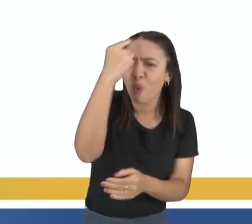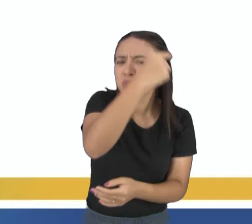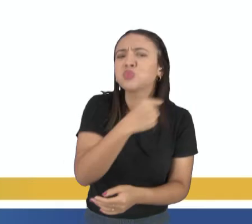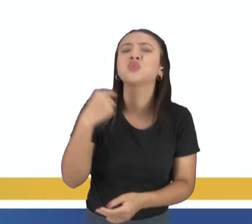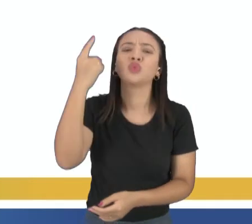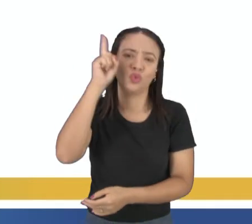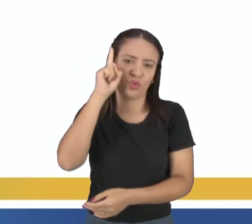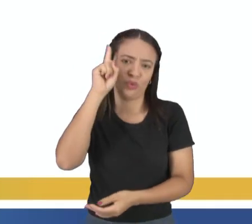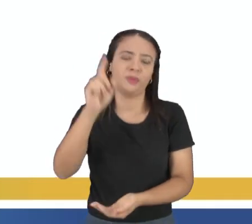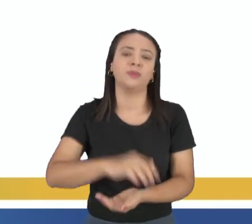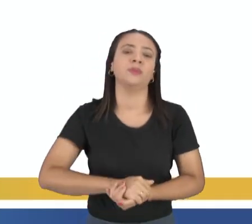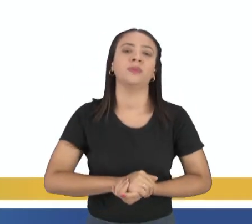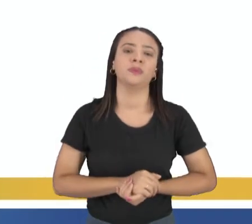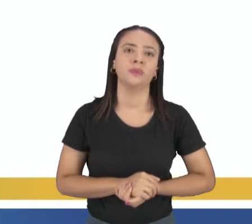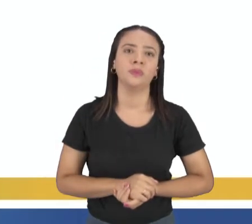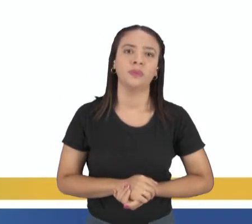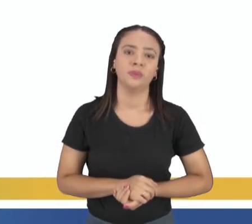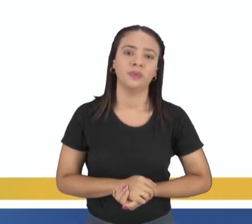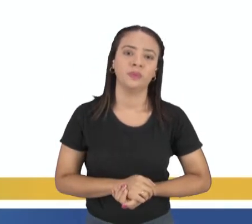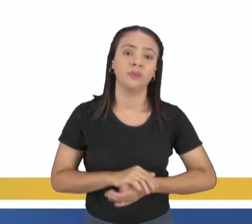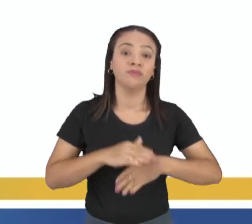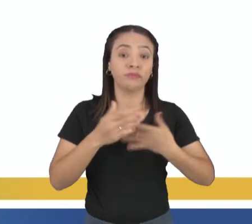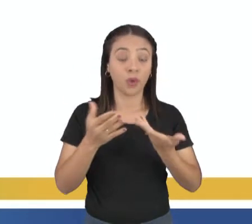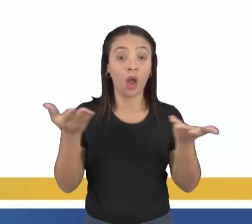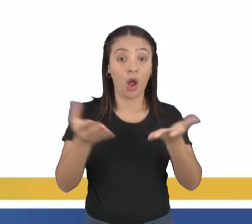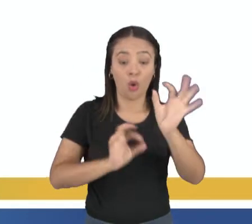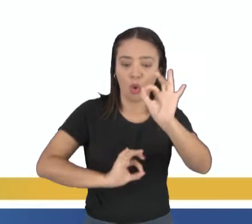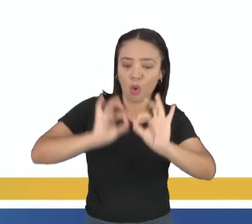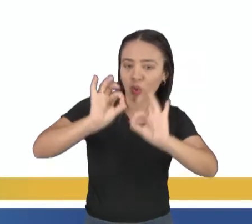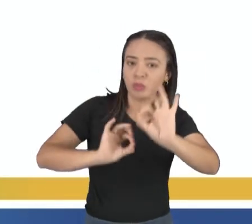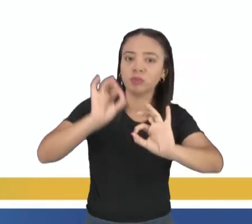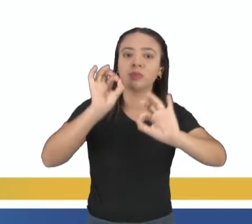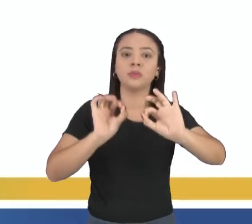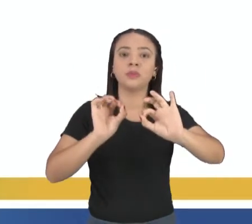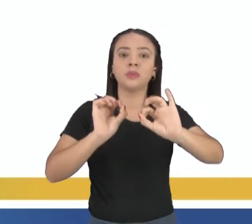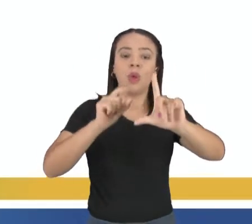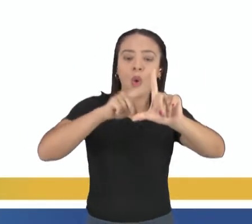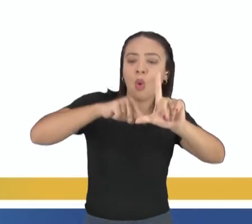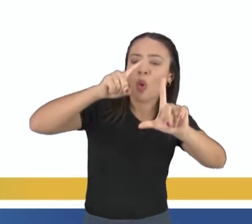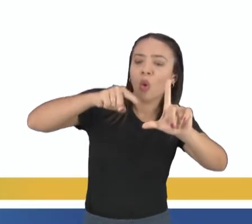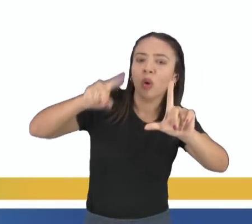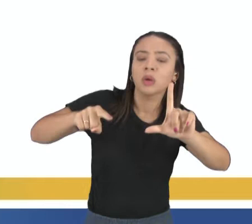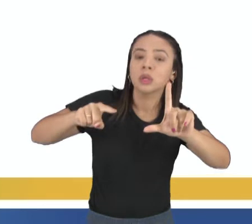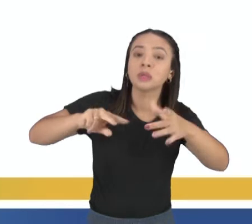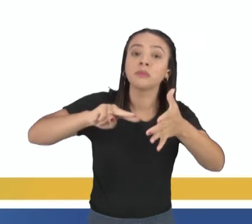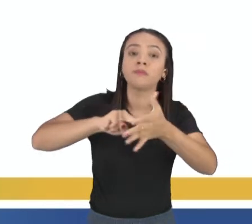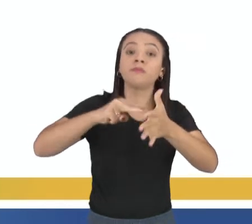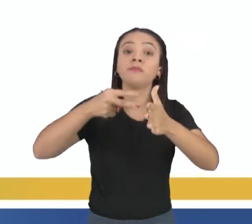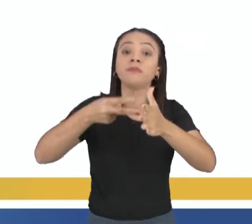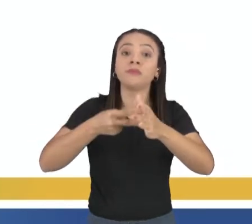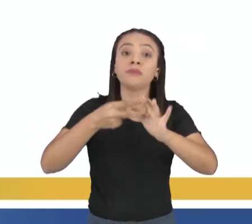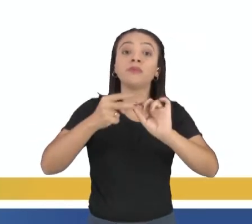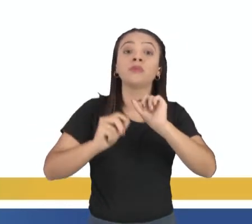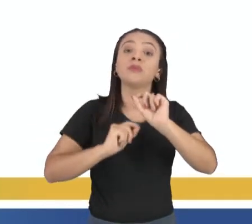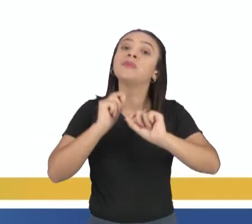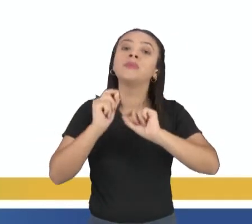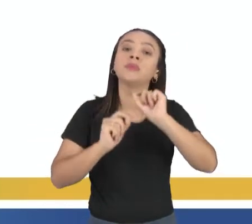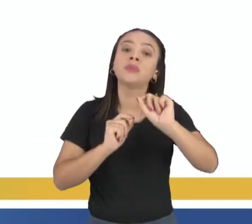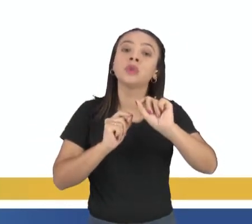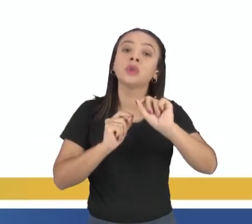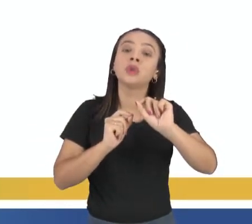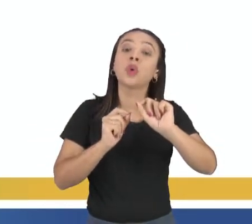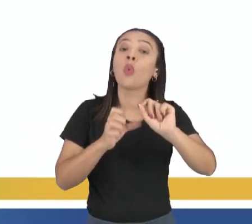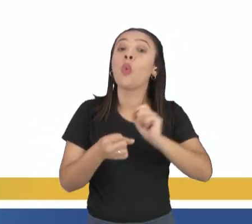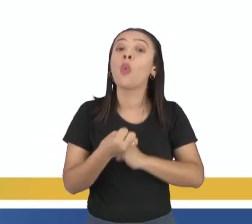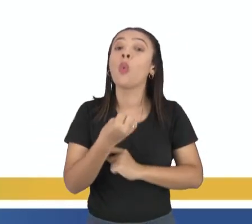horas, certinho? E aqui eu quero montar um gráfico, né, que vai representar, no caso, né,